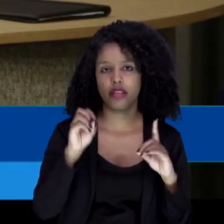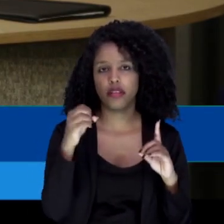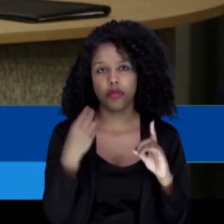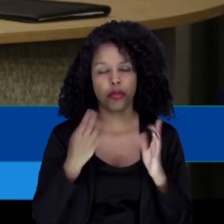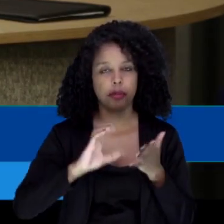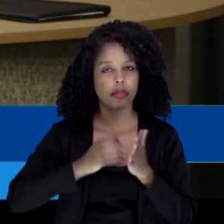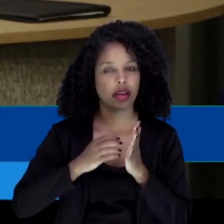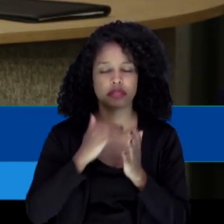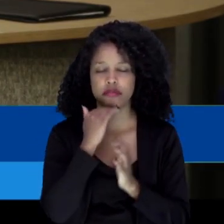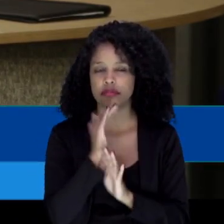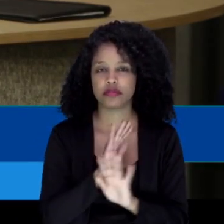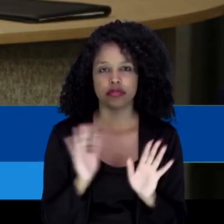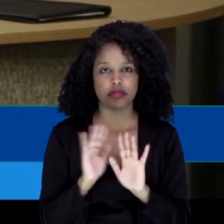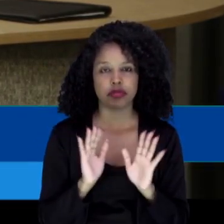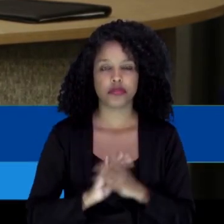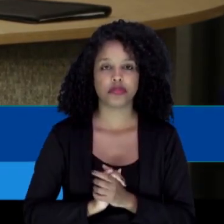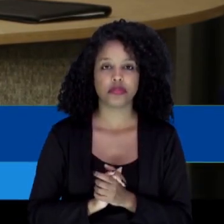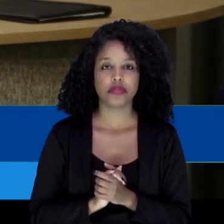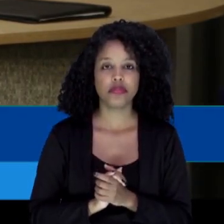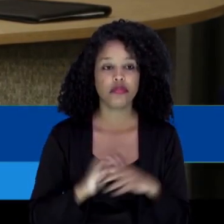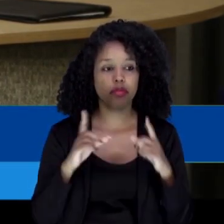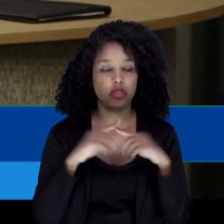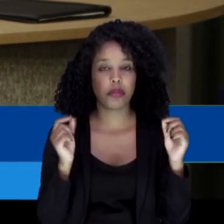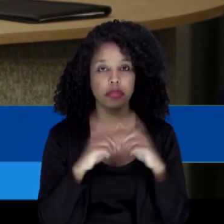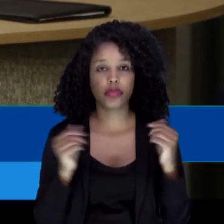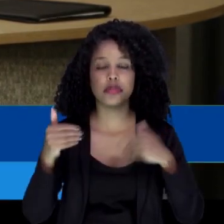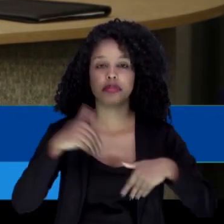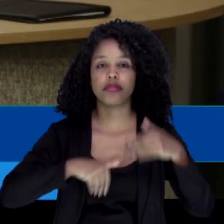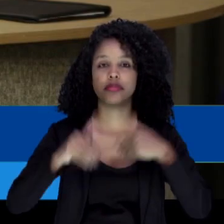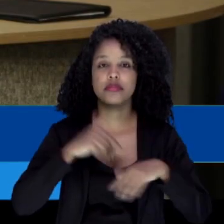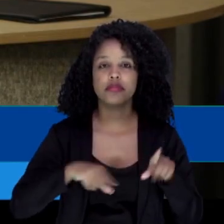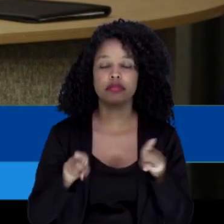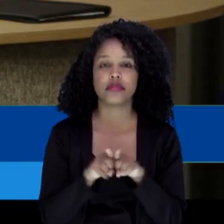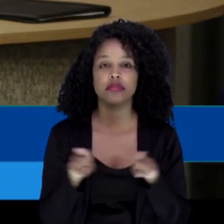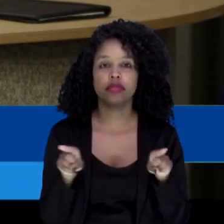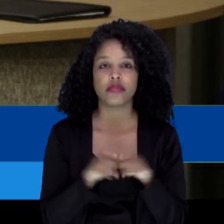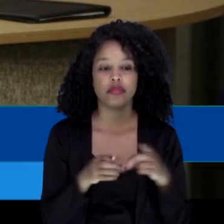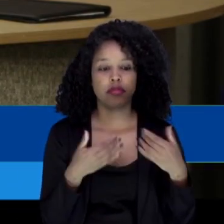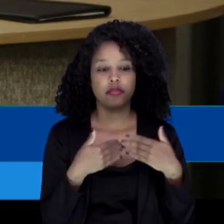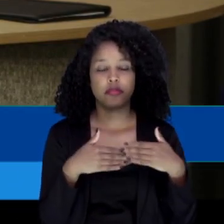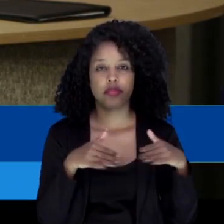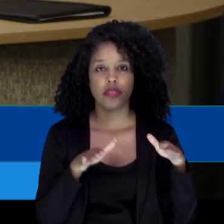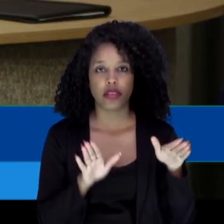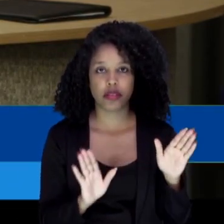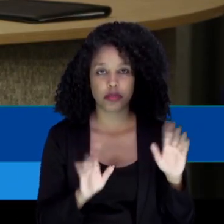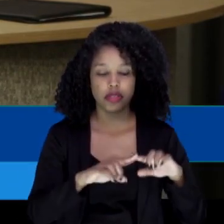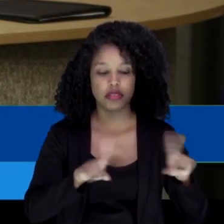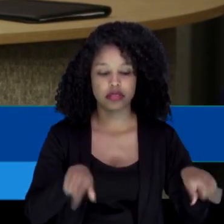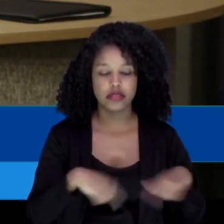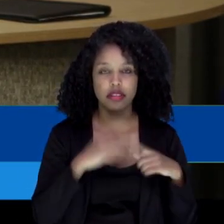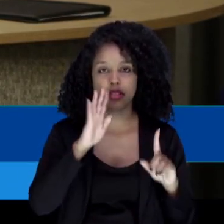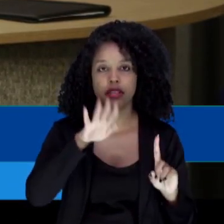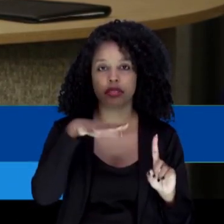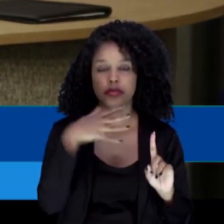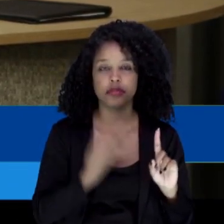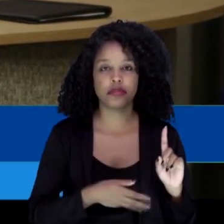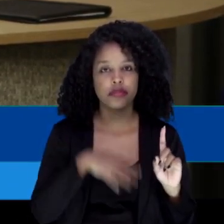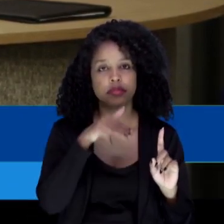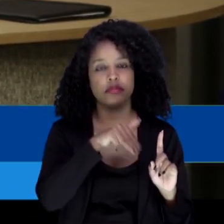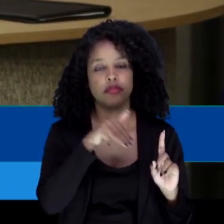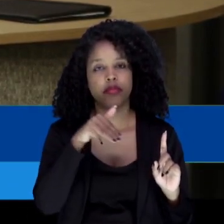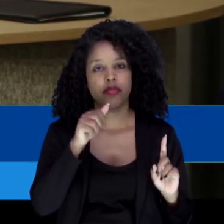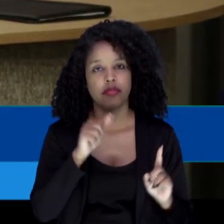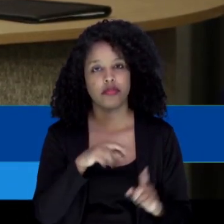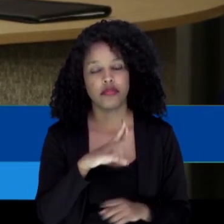em Brasília também pude participar da inauguração da sala em homenagem ao Senador Marco Maciel de estar ao lado de